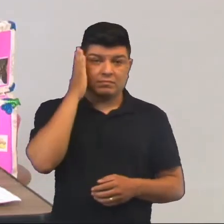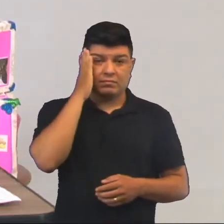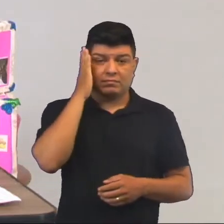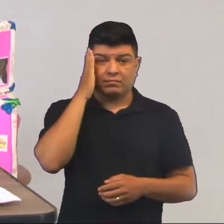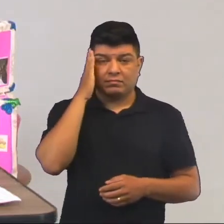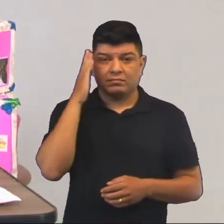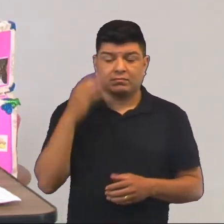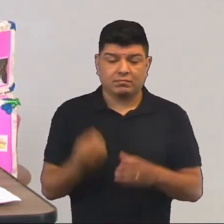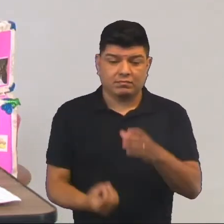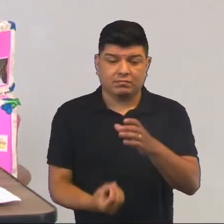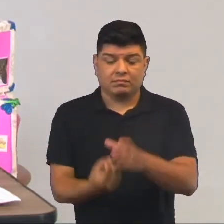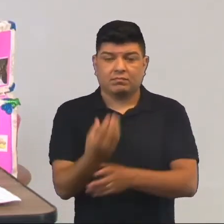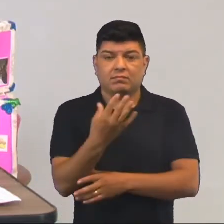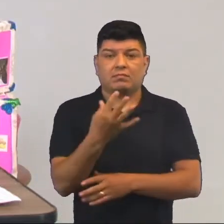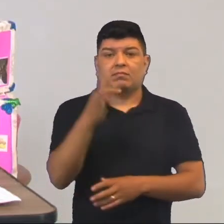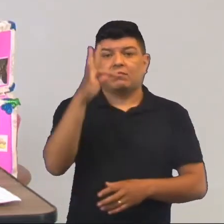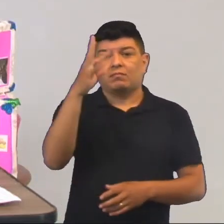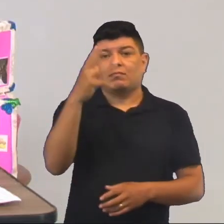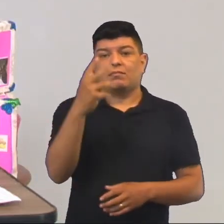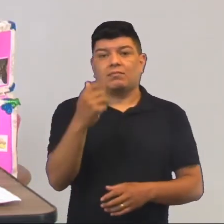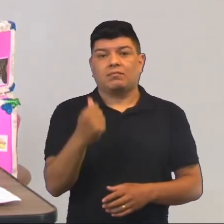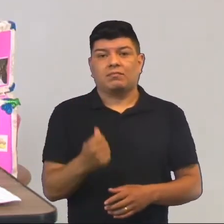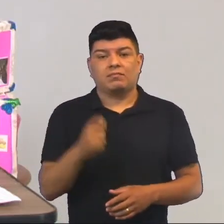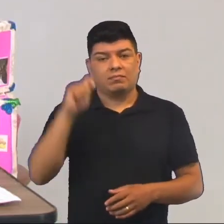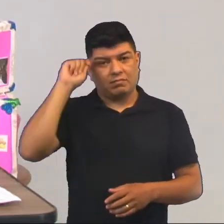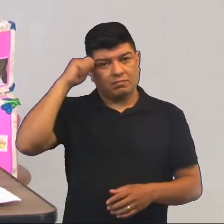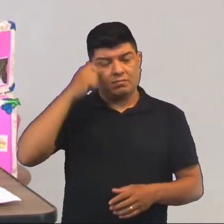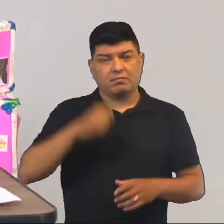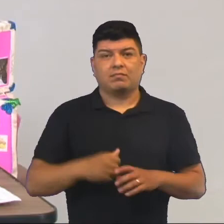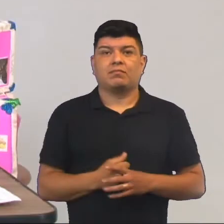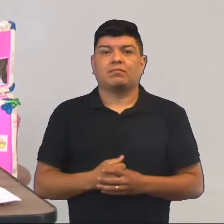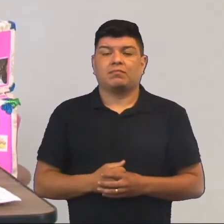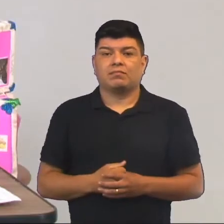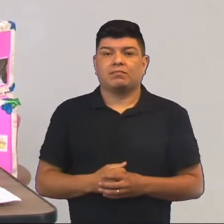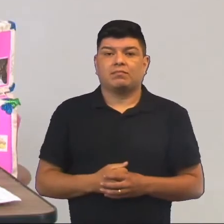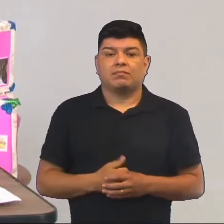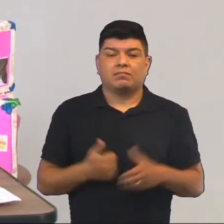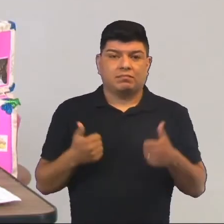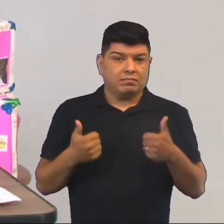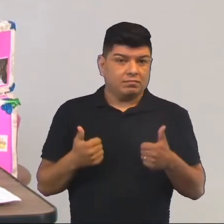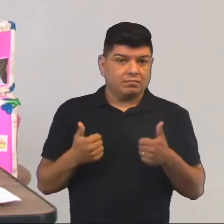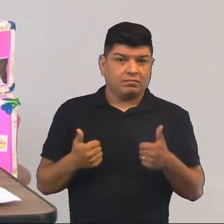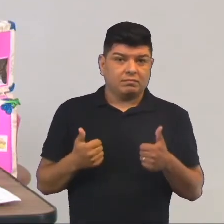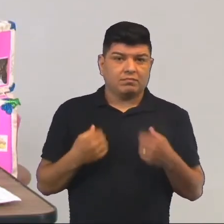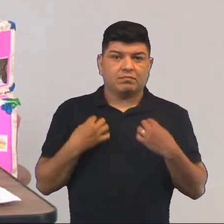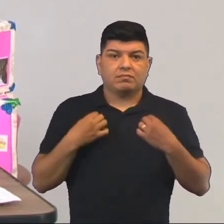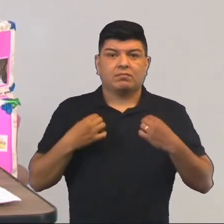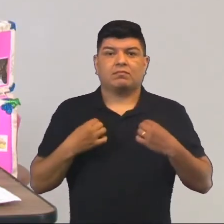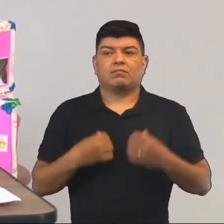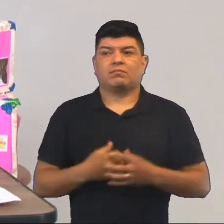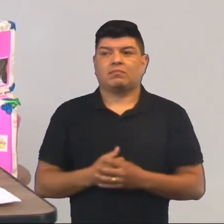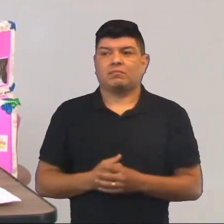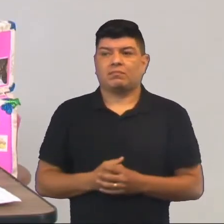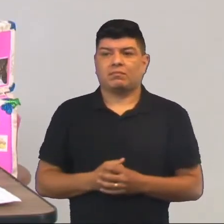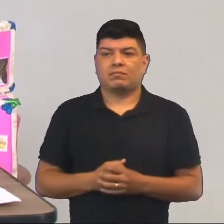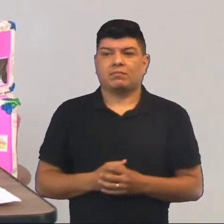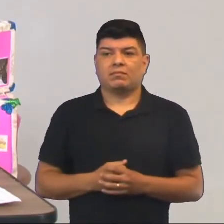sabemos que a sua origem que veio dos africanos. Muito bem, a contribuição